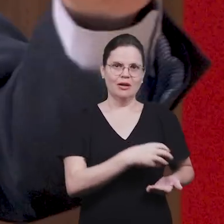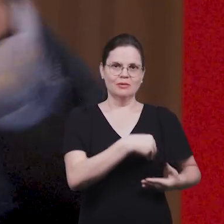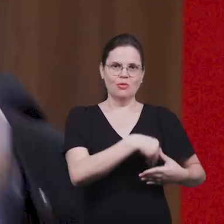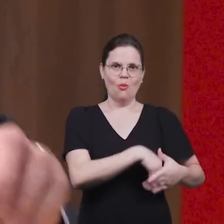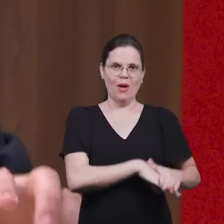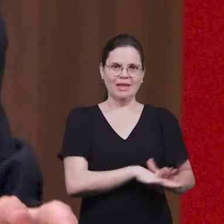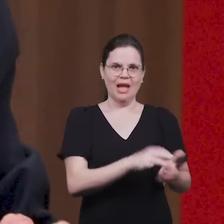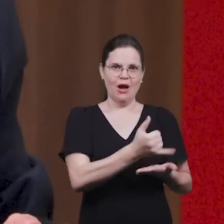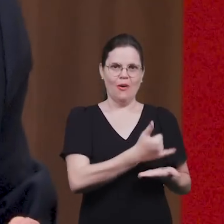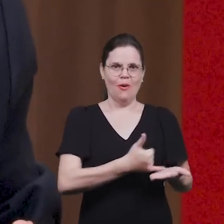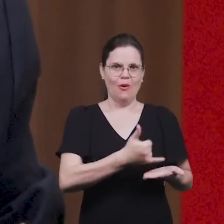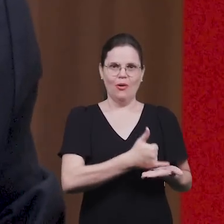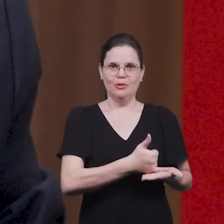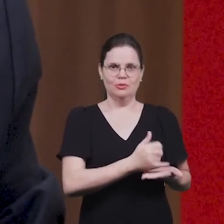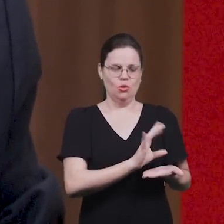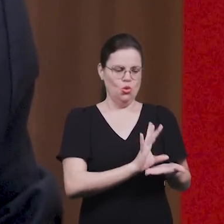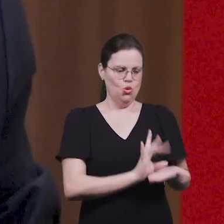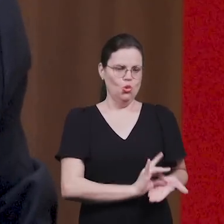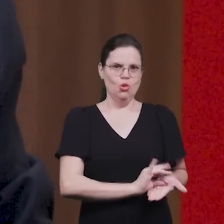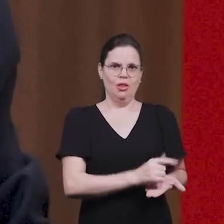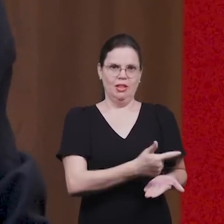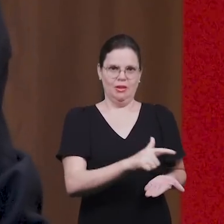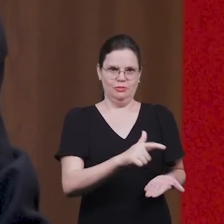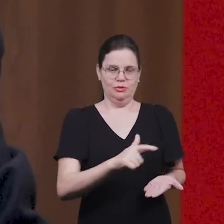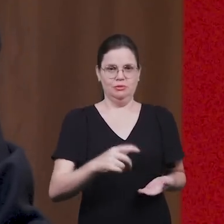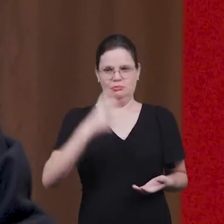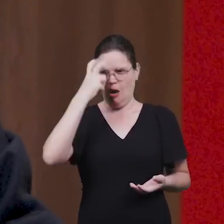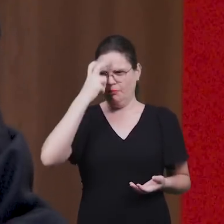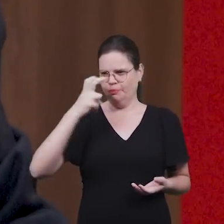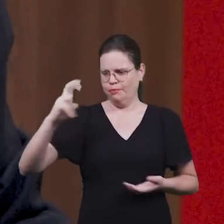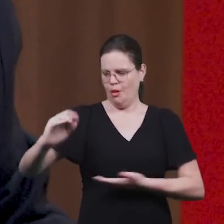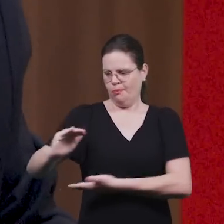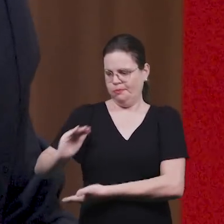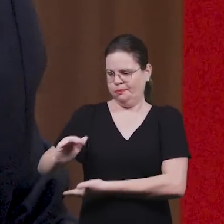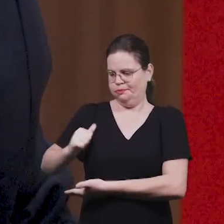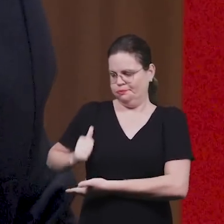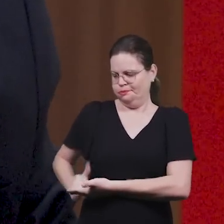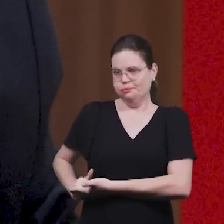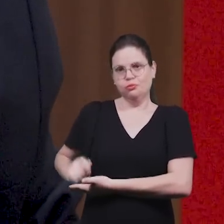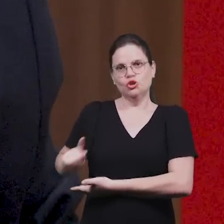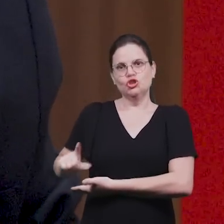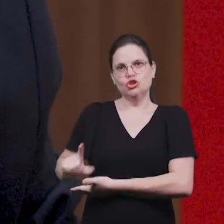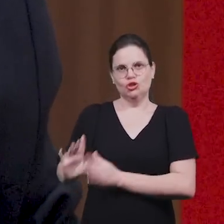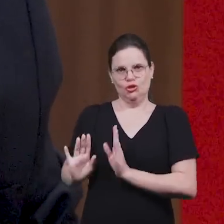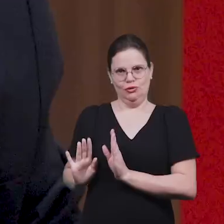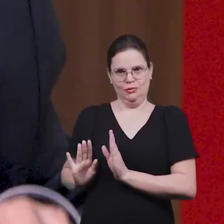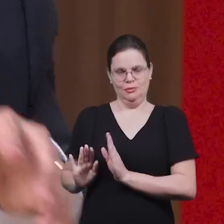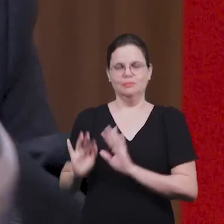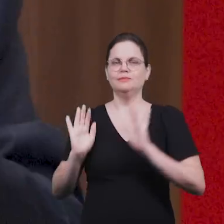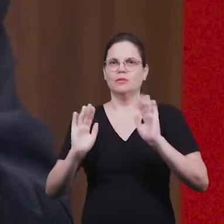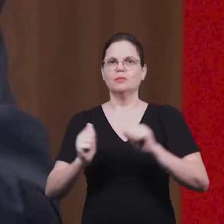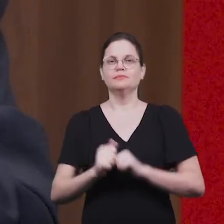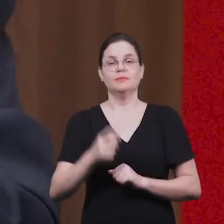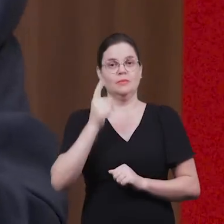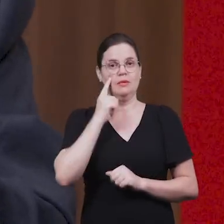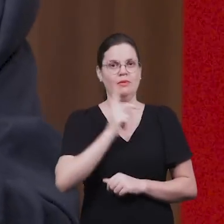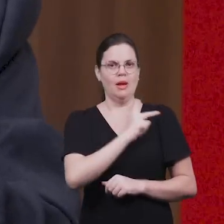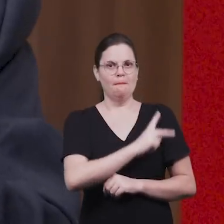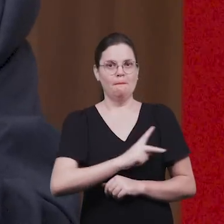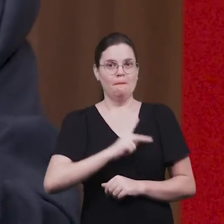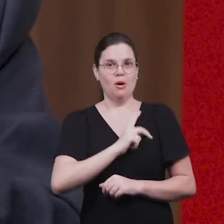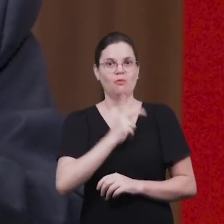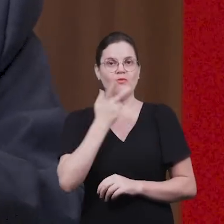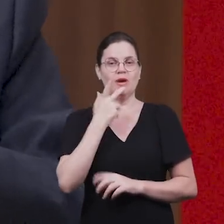quando escreve aos Tessalonicenses, ele diz, não extingais o Espírito. Então, o